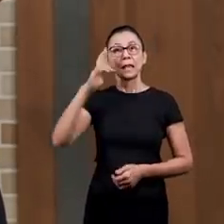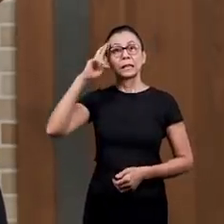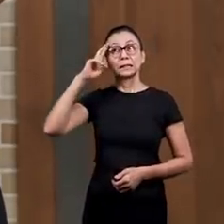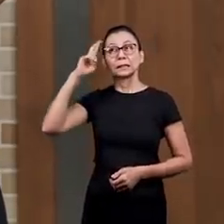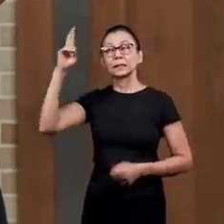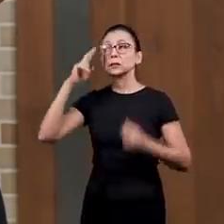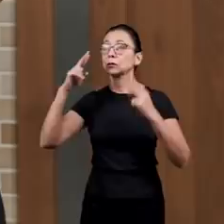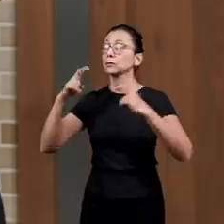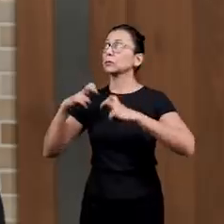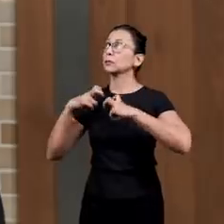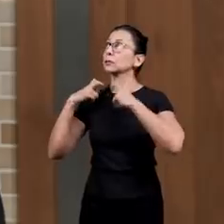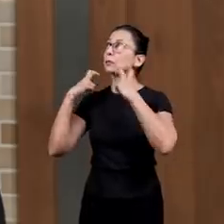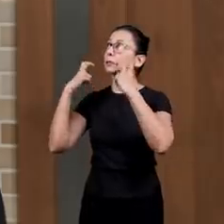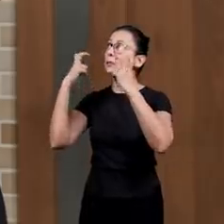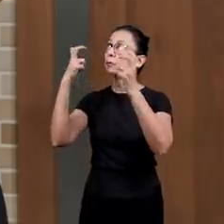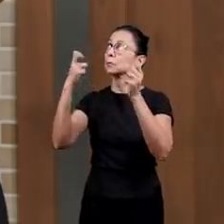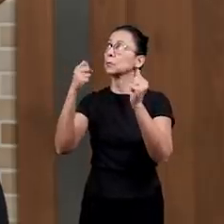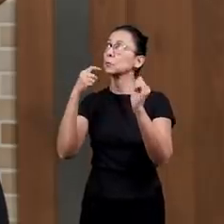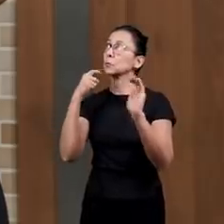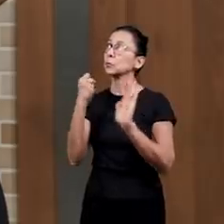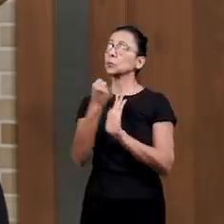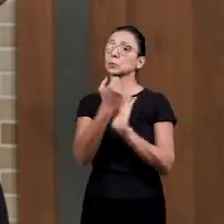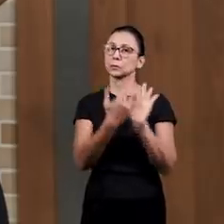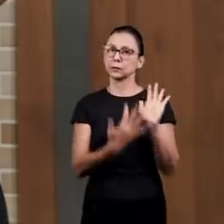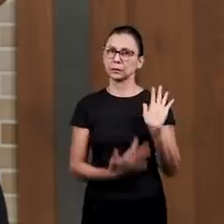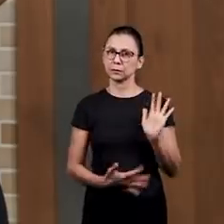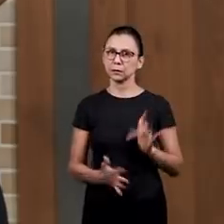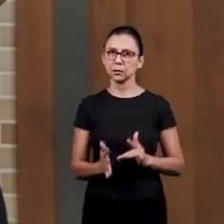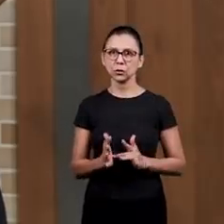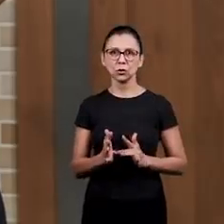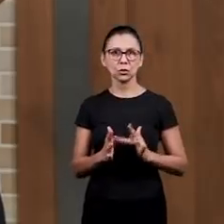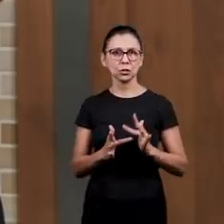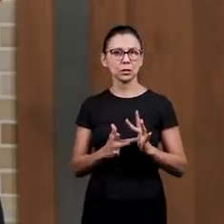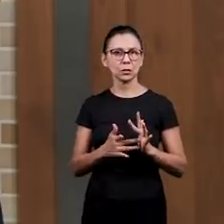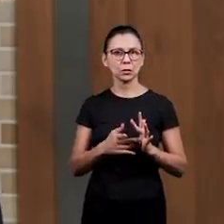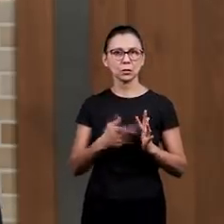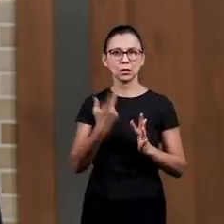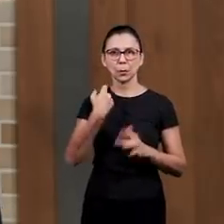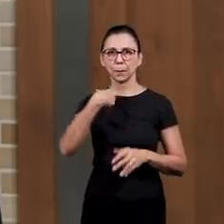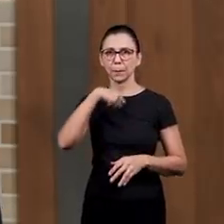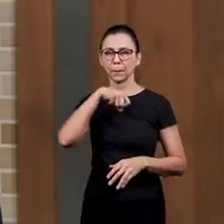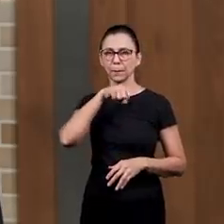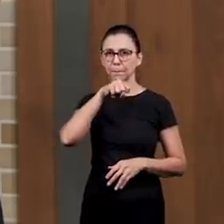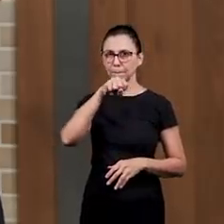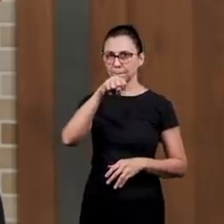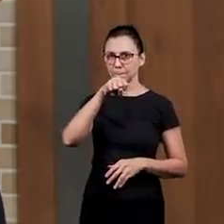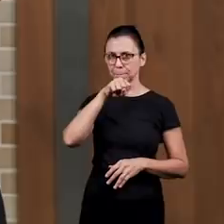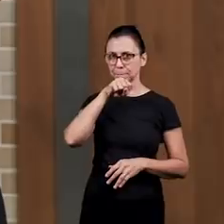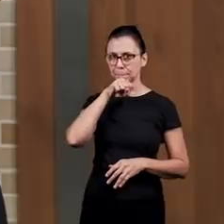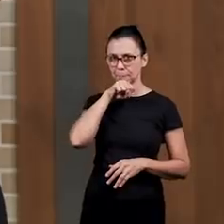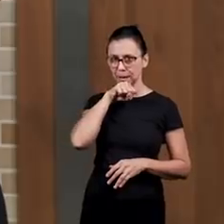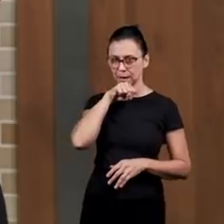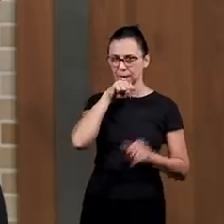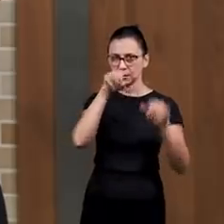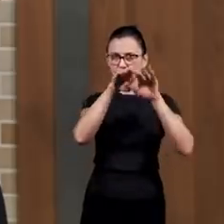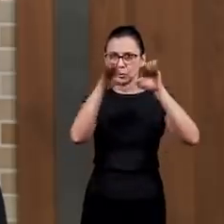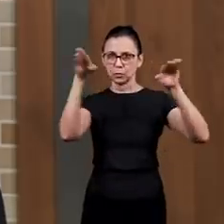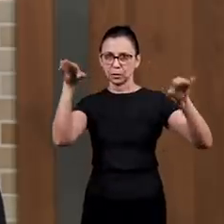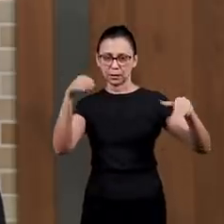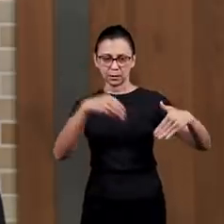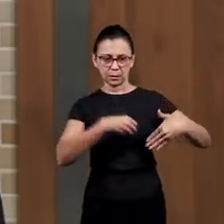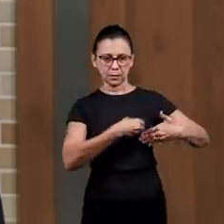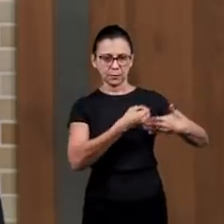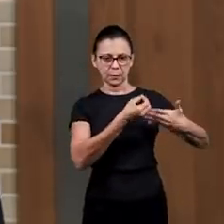Senhor, nesta hora clamamos a Ti pelo poder do sangue de Jesus. Ó Pai, quando colocamos diante do Teu altar